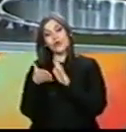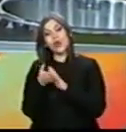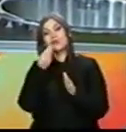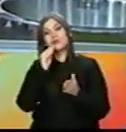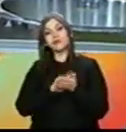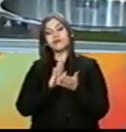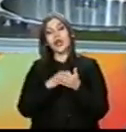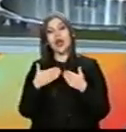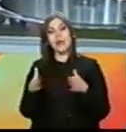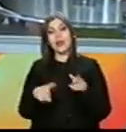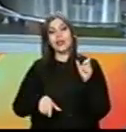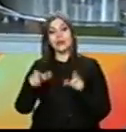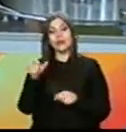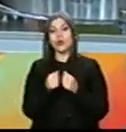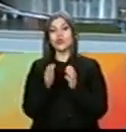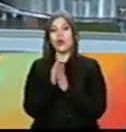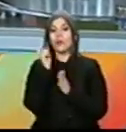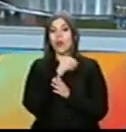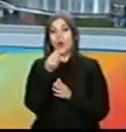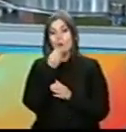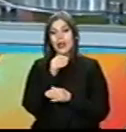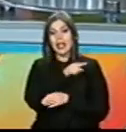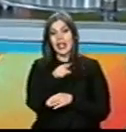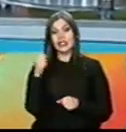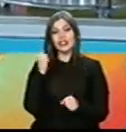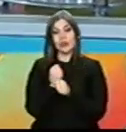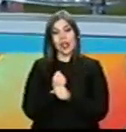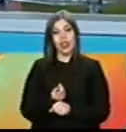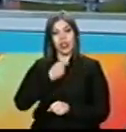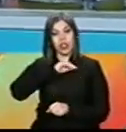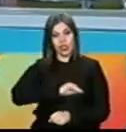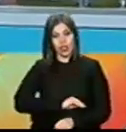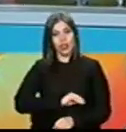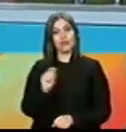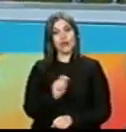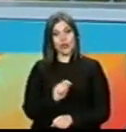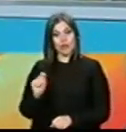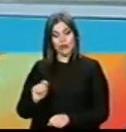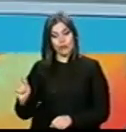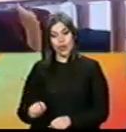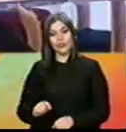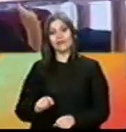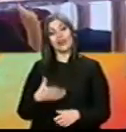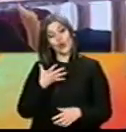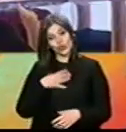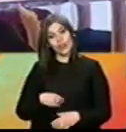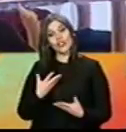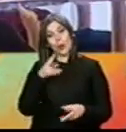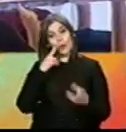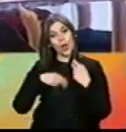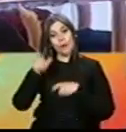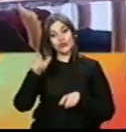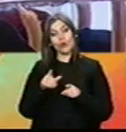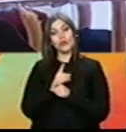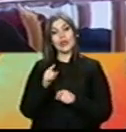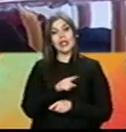ao público, que as pessoas possam provar e onde eles possam trabalhar, ganhar o seu rendimento, o seu sustento, não é? porque efetivamente eles já